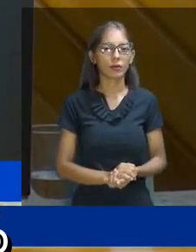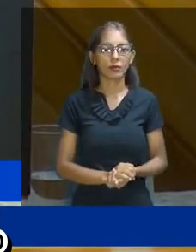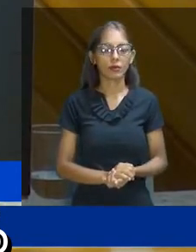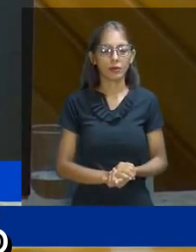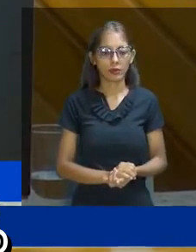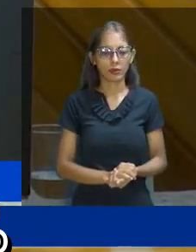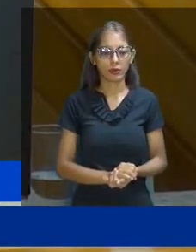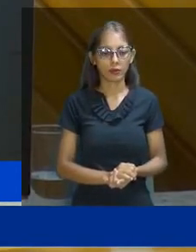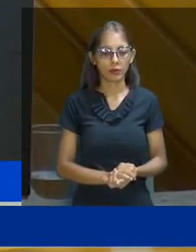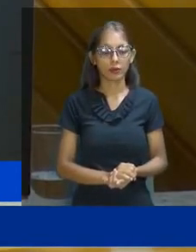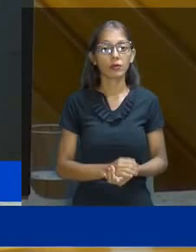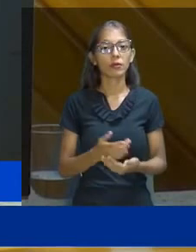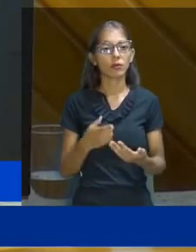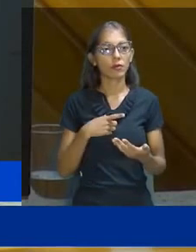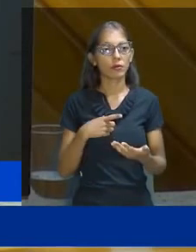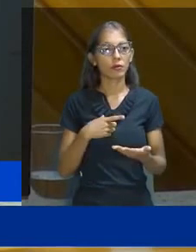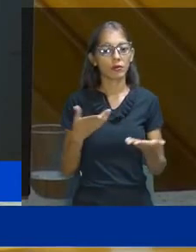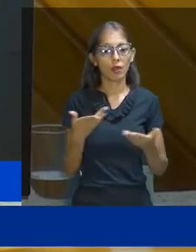uma petição